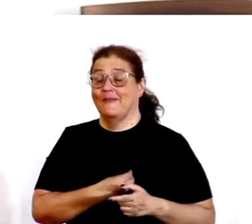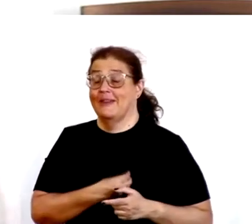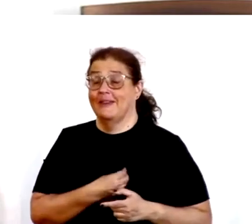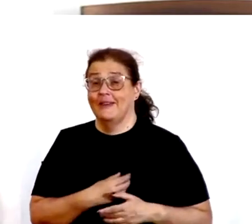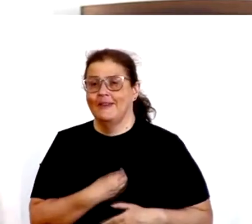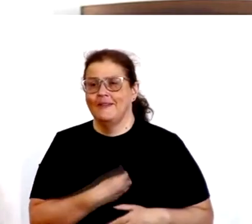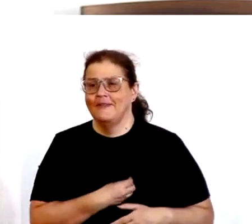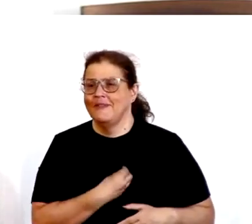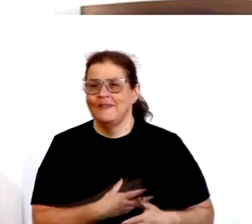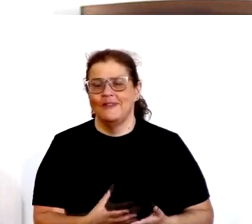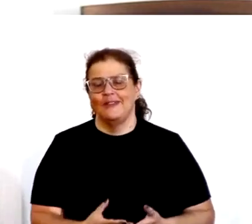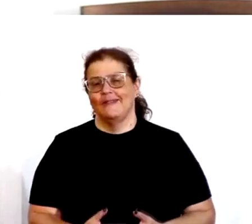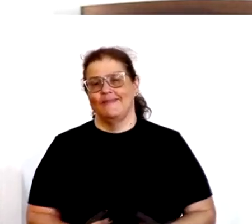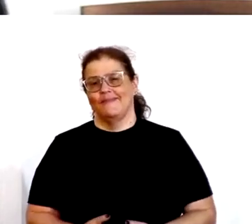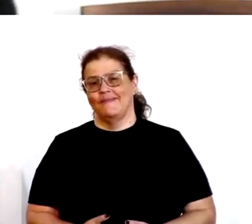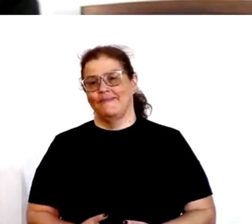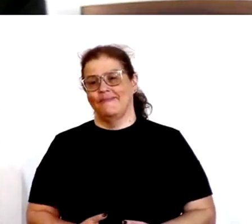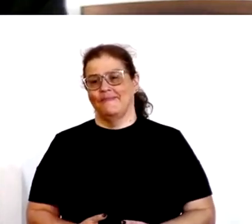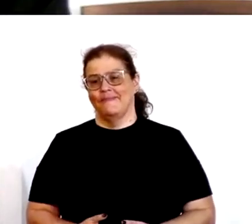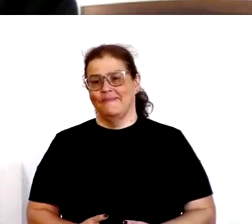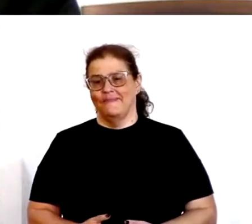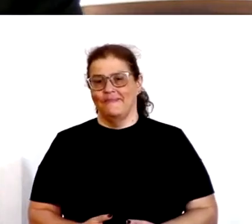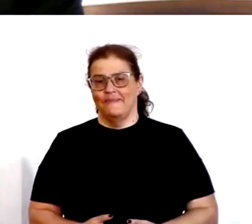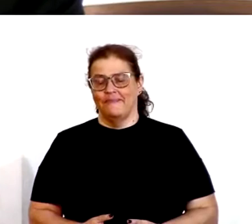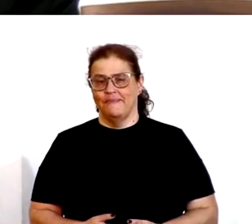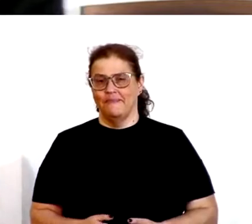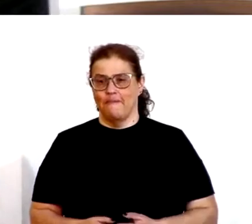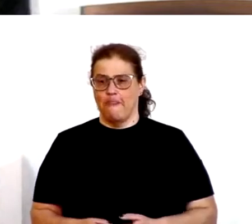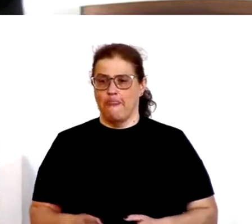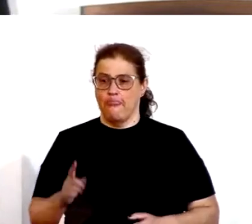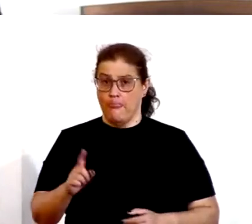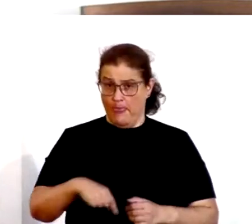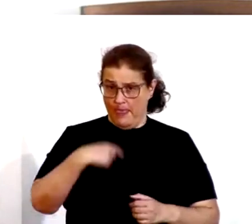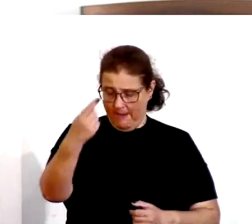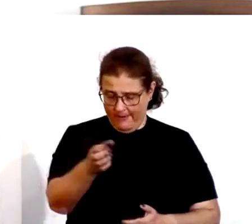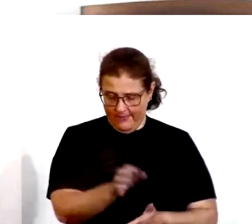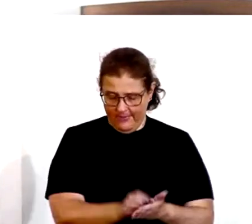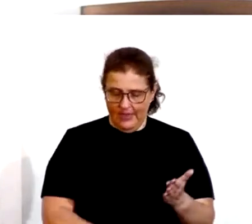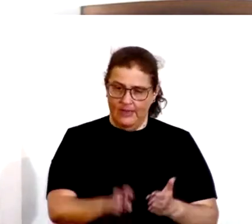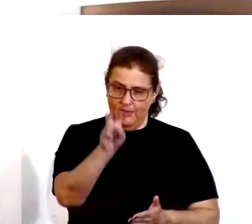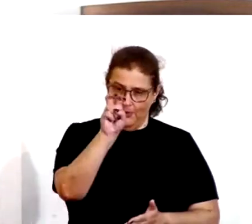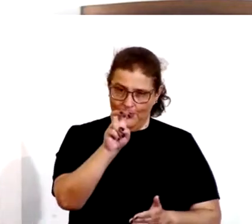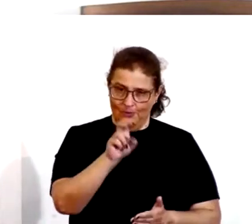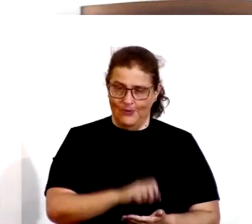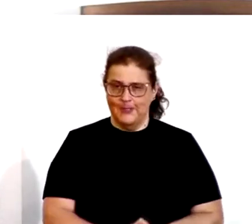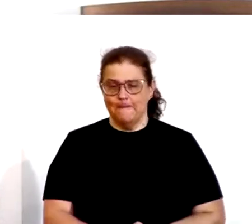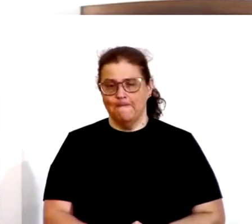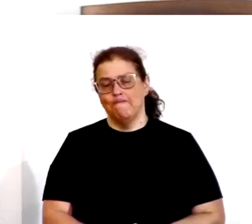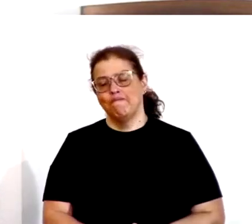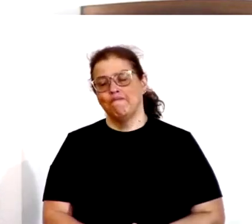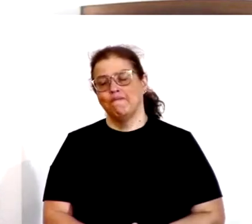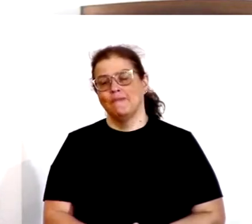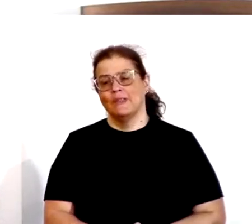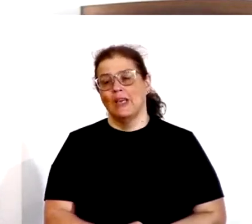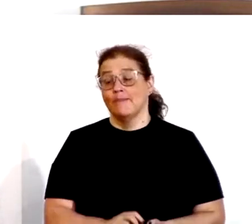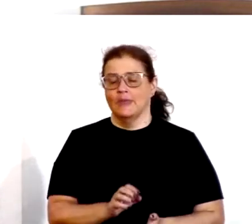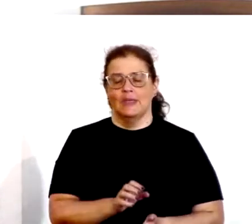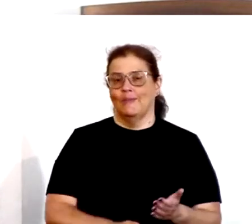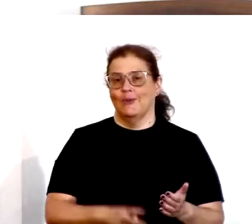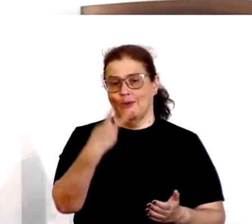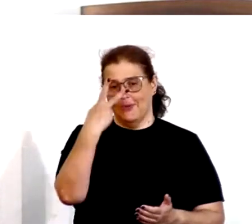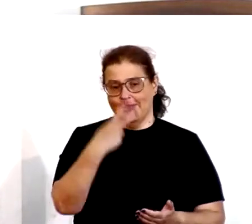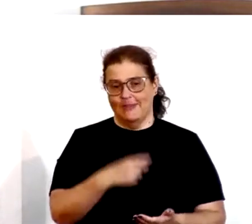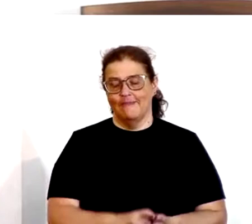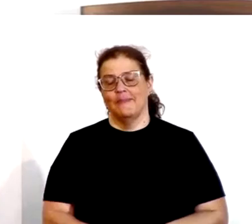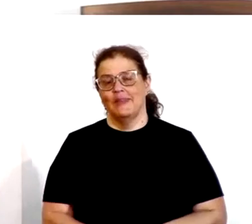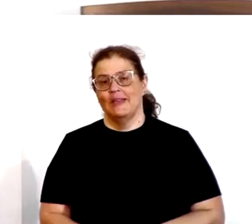no Senhor. Depois, na sequência, lá no capítulo 2, Paulo vai novamente